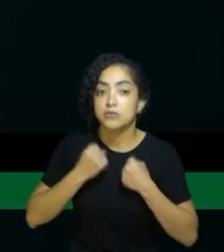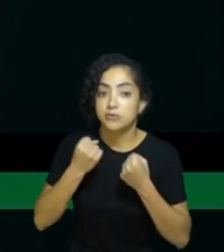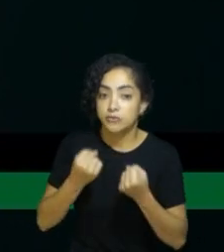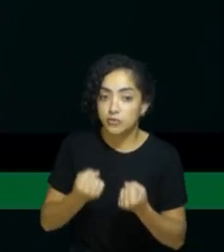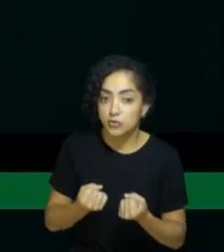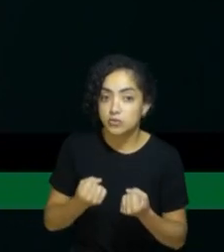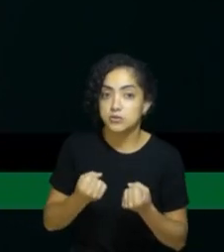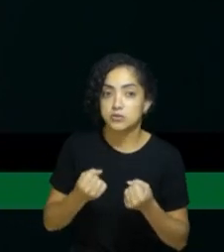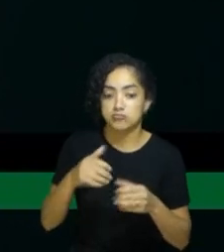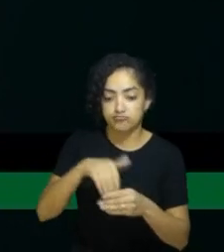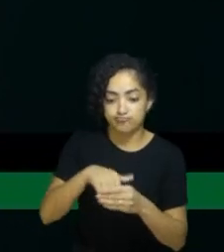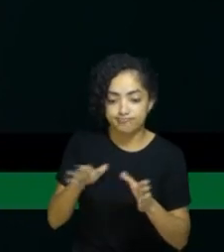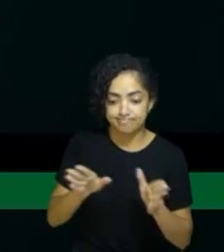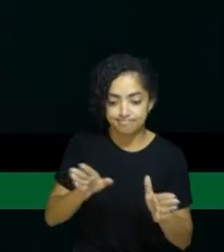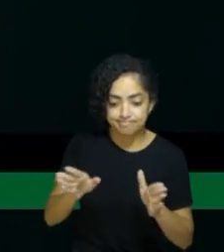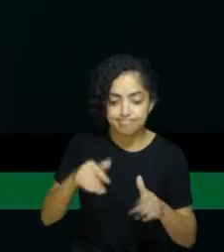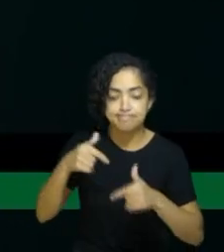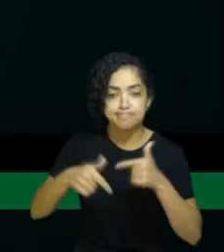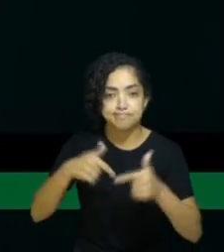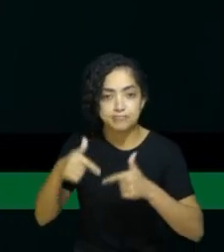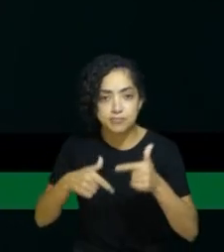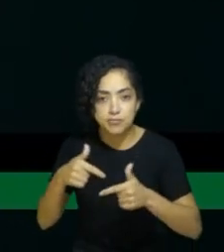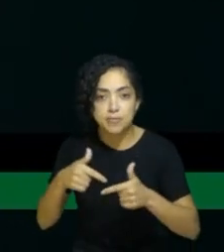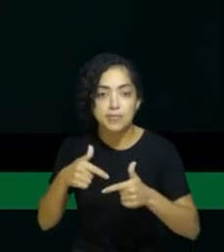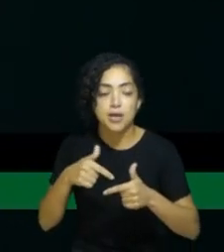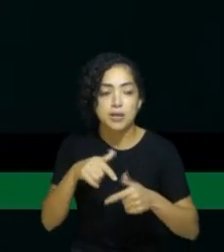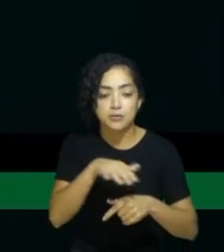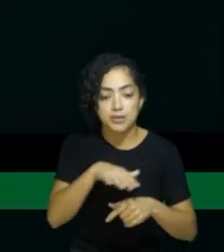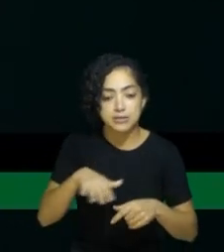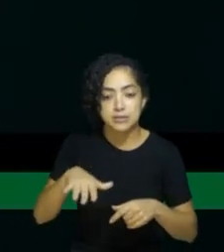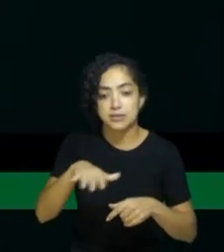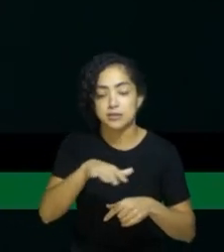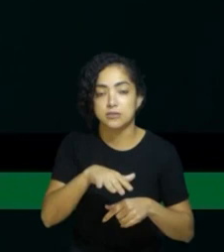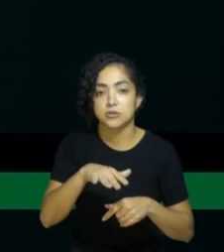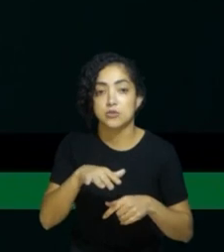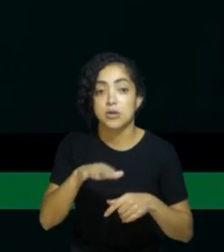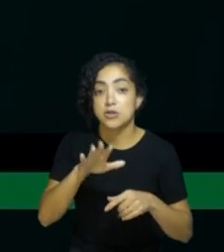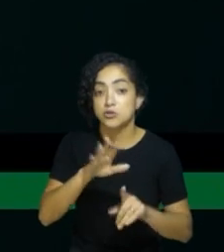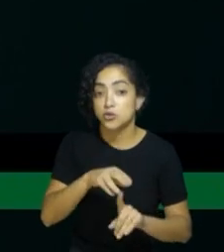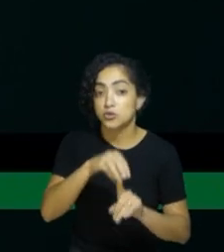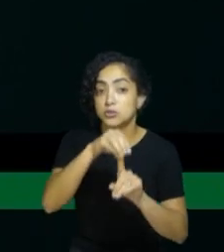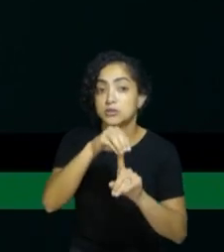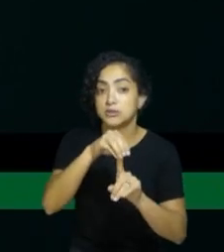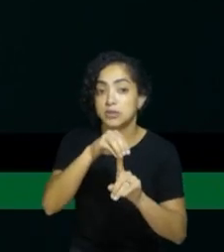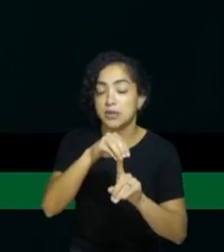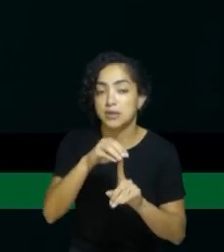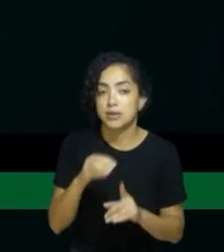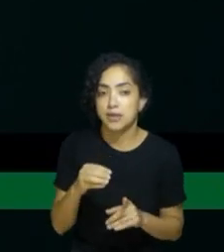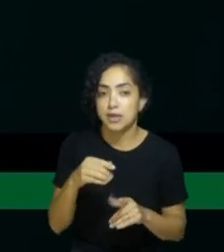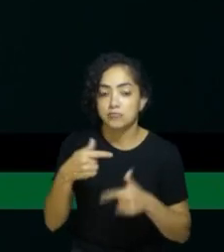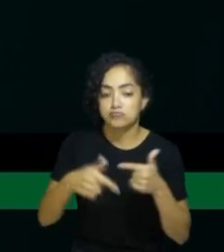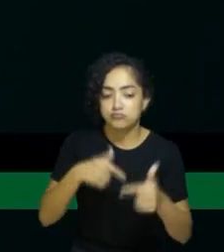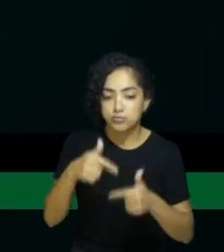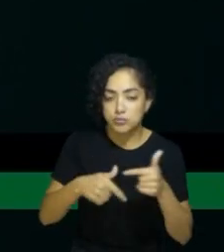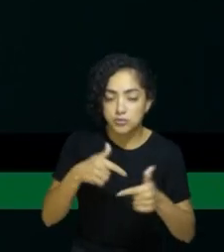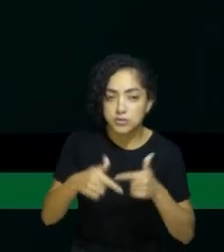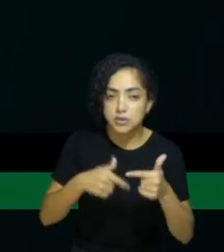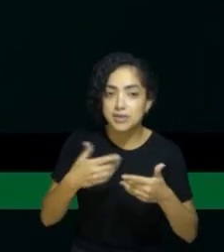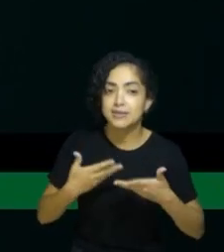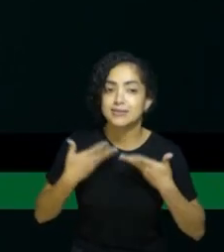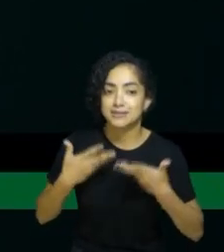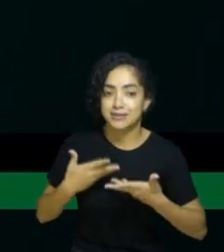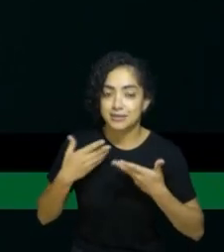nosso mandato ao trabalho aqui com a região eu gostaria de destacar somente uma das atividades uma das alegrias que